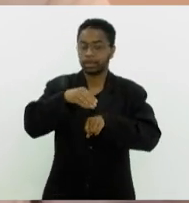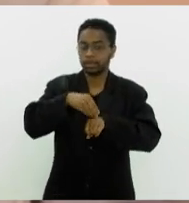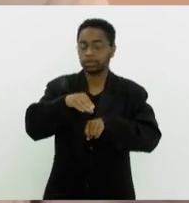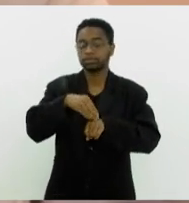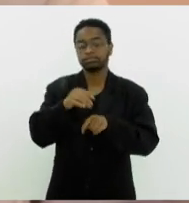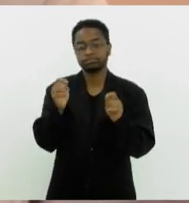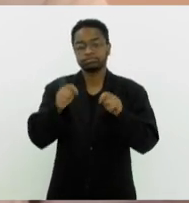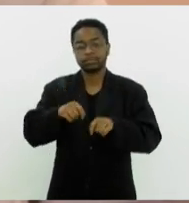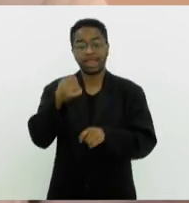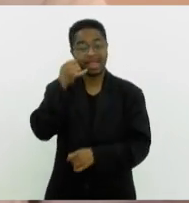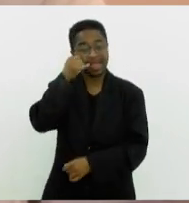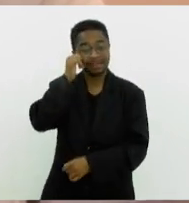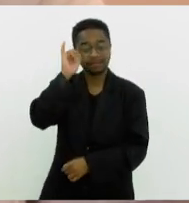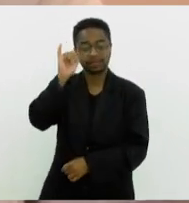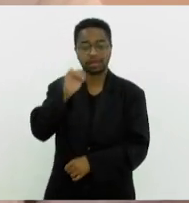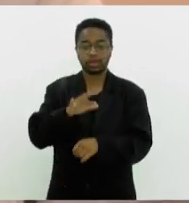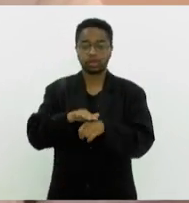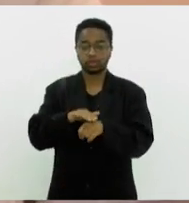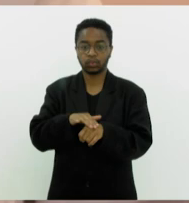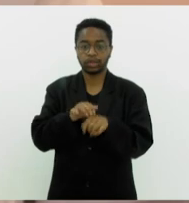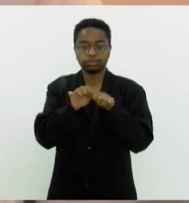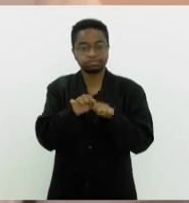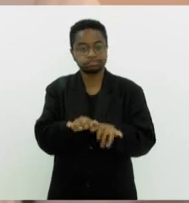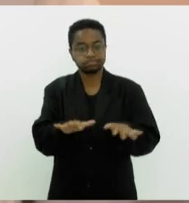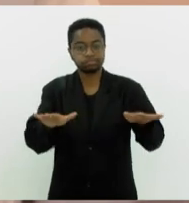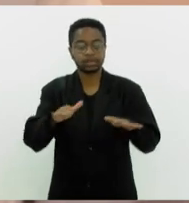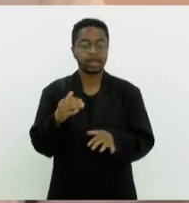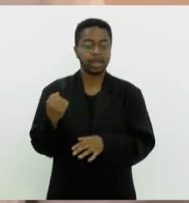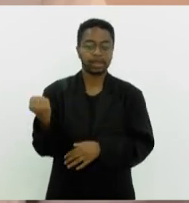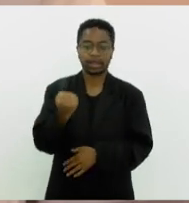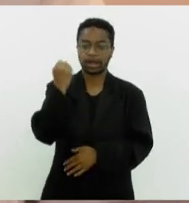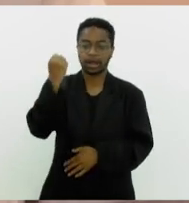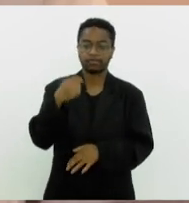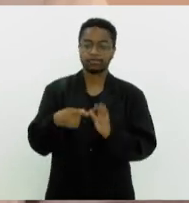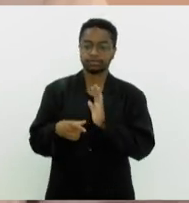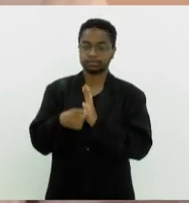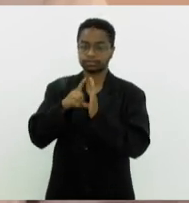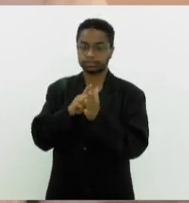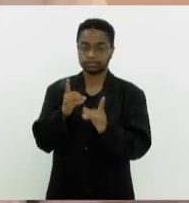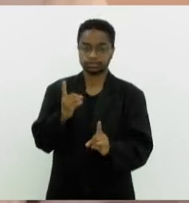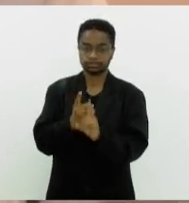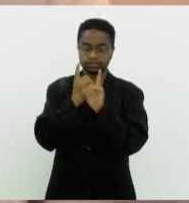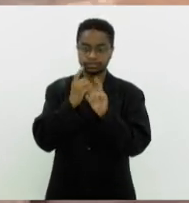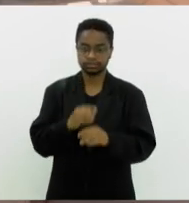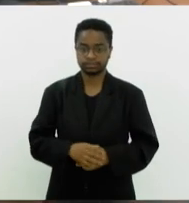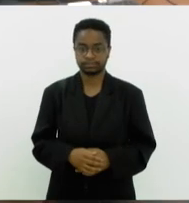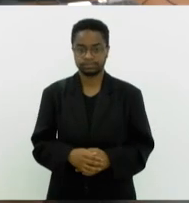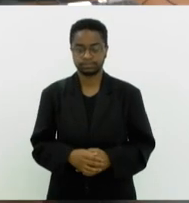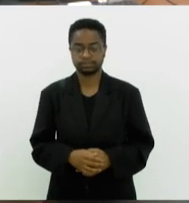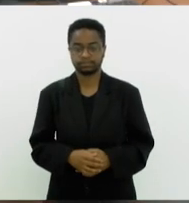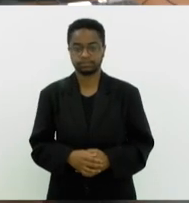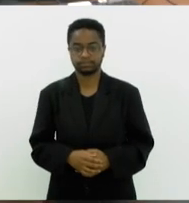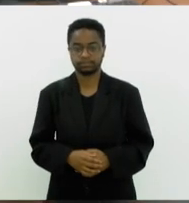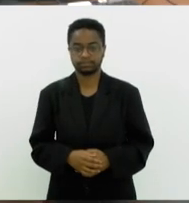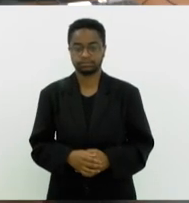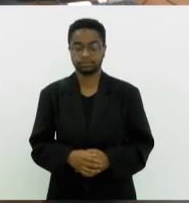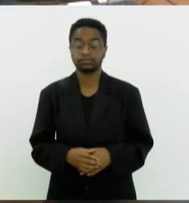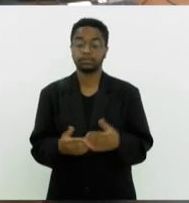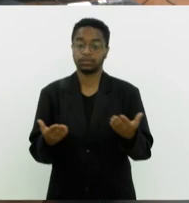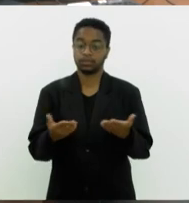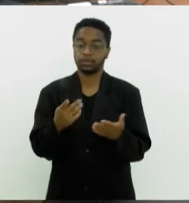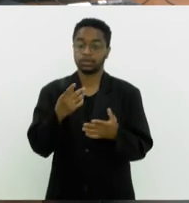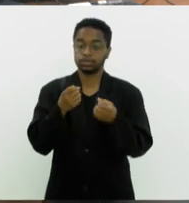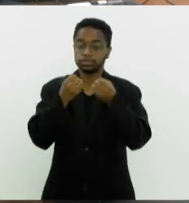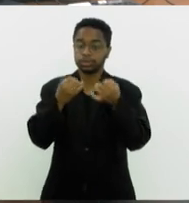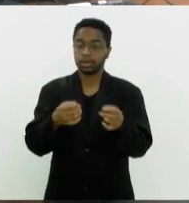para evitar que a doença atinja seus estágios mais graves antes de se fazer um diagnóstico. E para falar mais